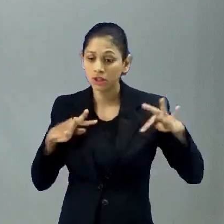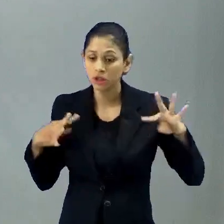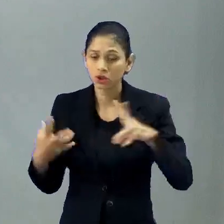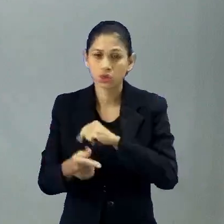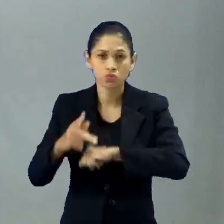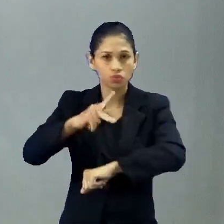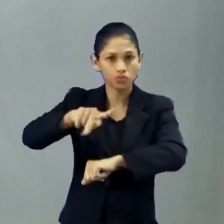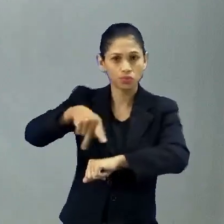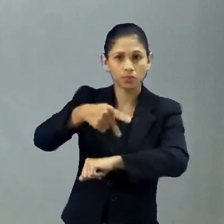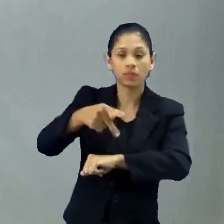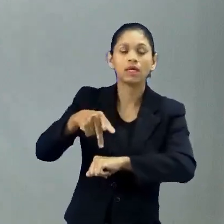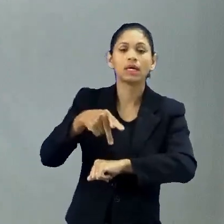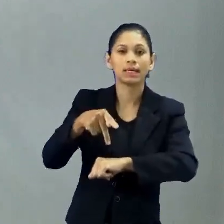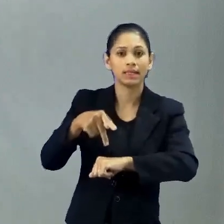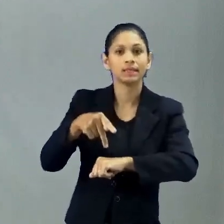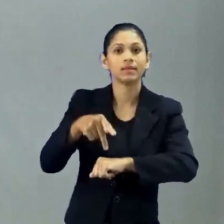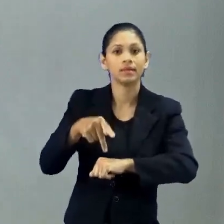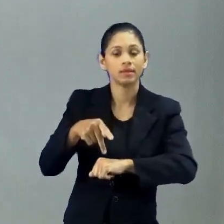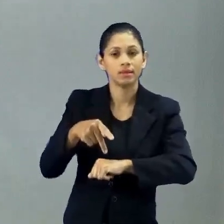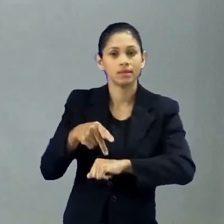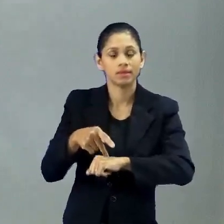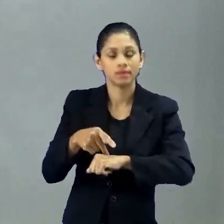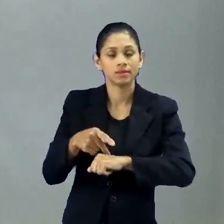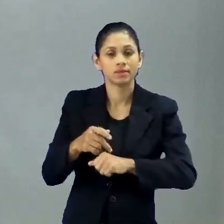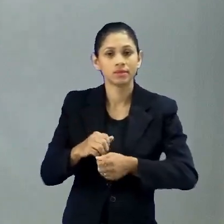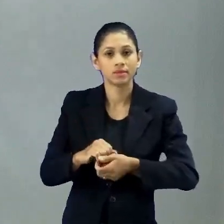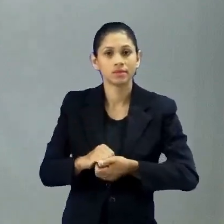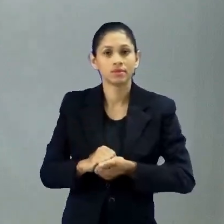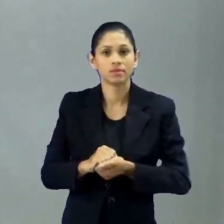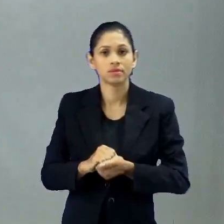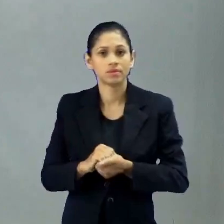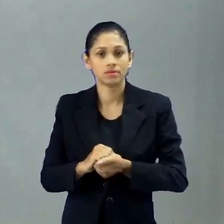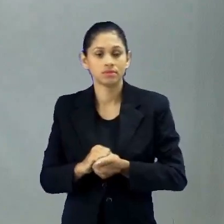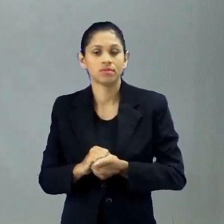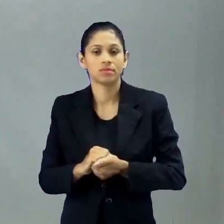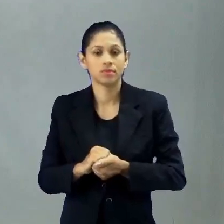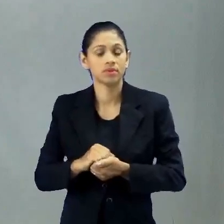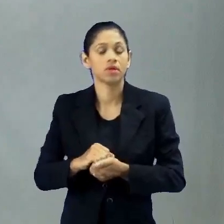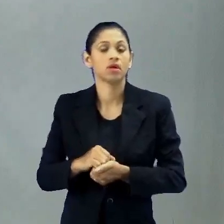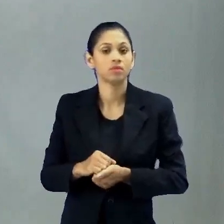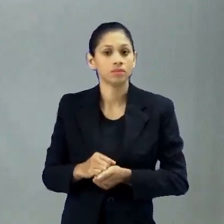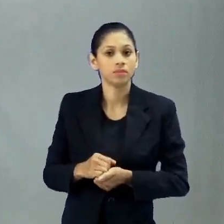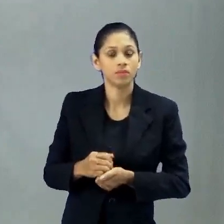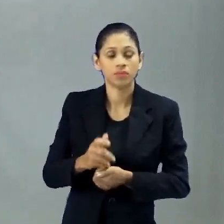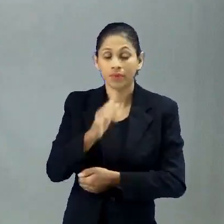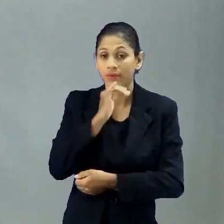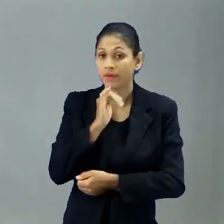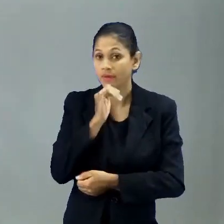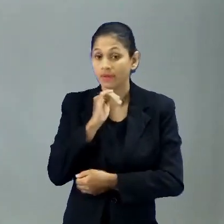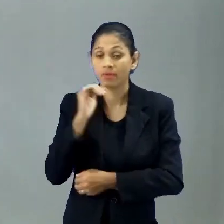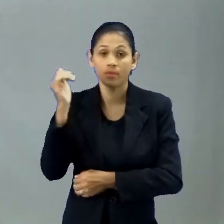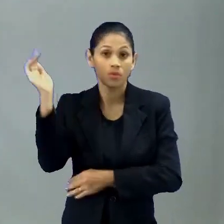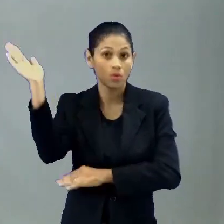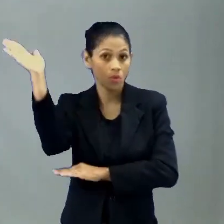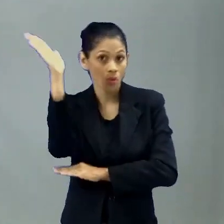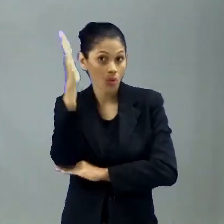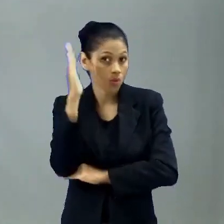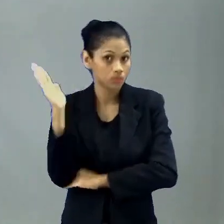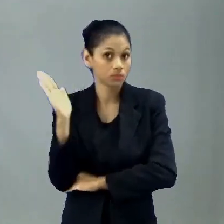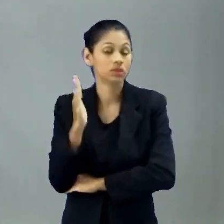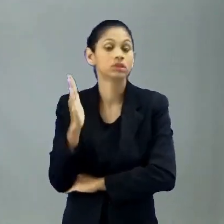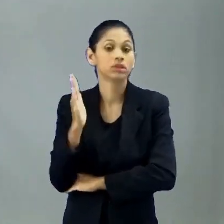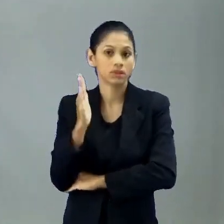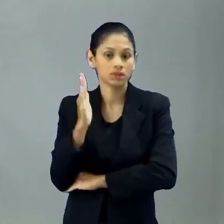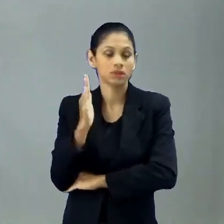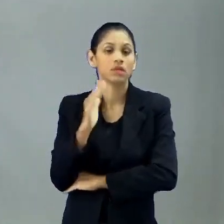Declaração Universal. O Brasil é um dos países, dentre outros países que existem no mundo, e que acabam